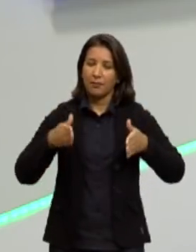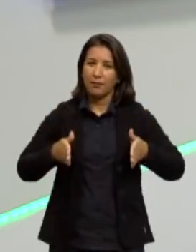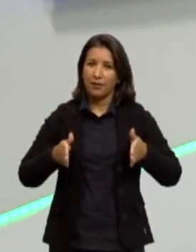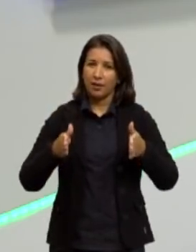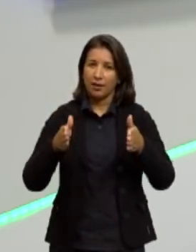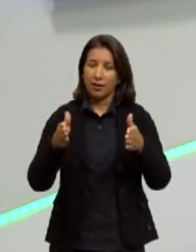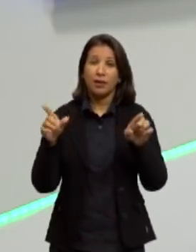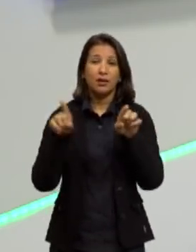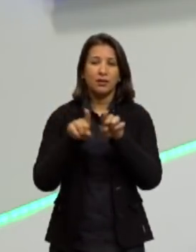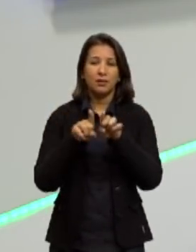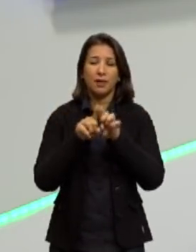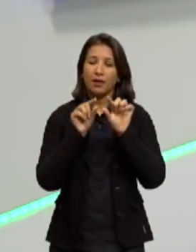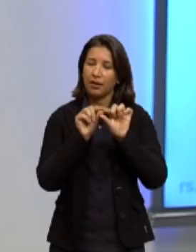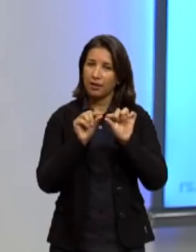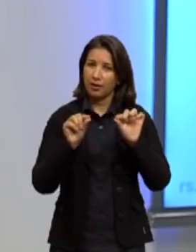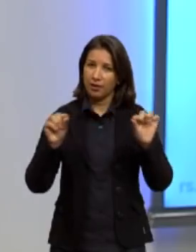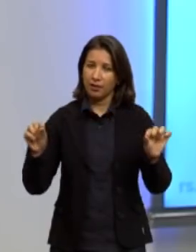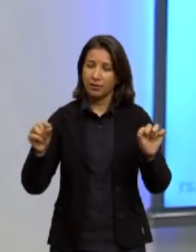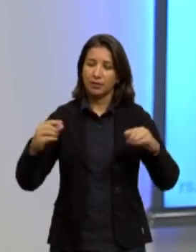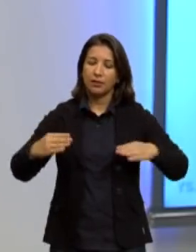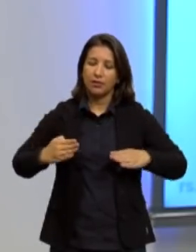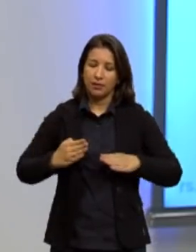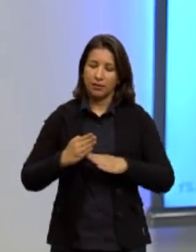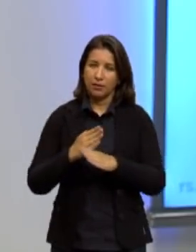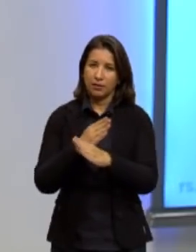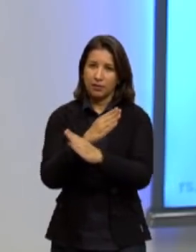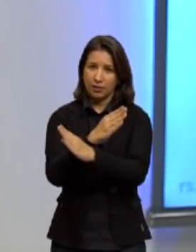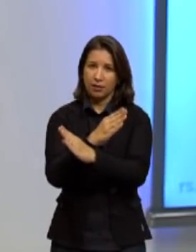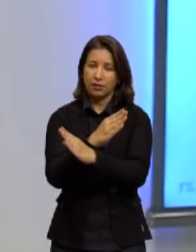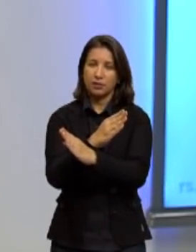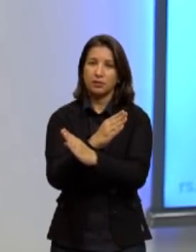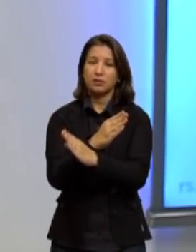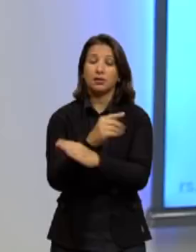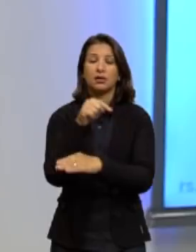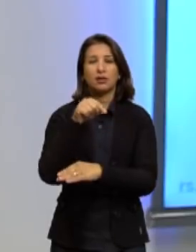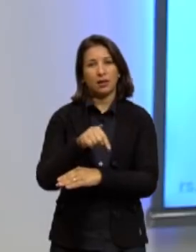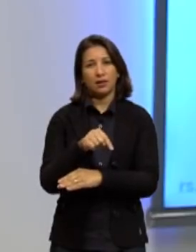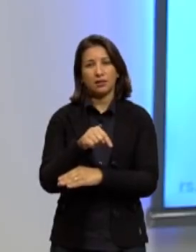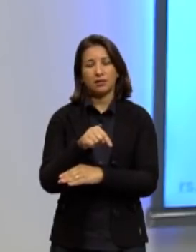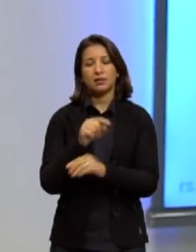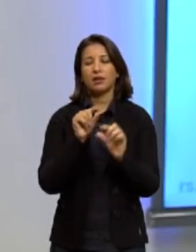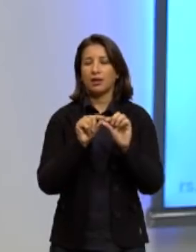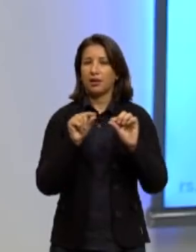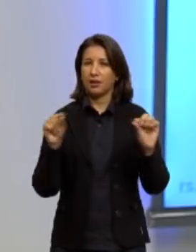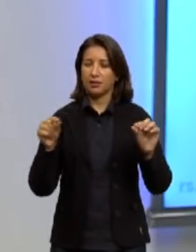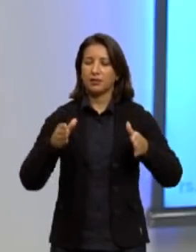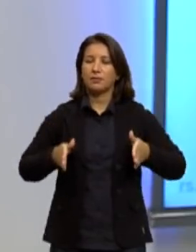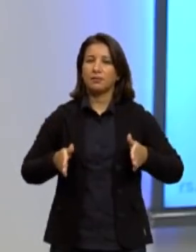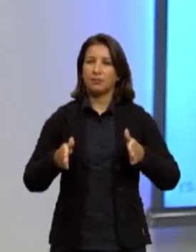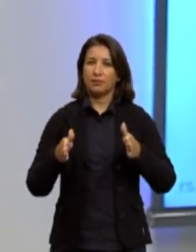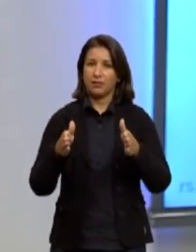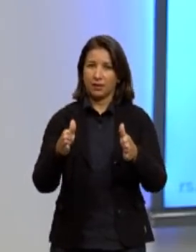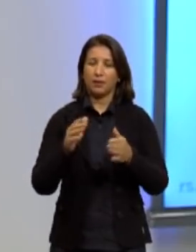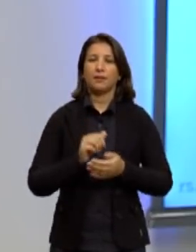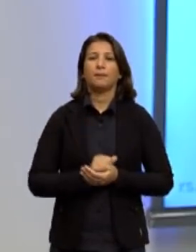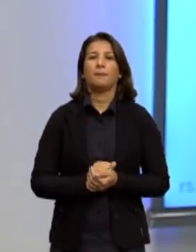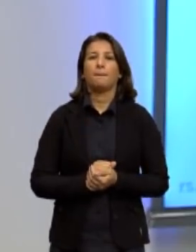quando nós tivermos ainda retas transversais nestas retas paralelas